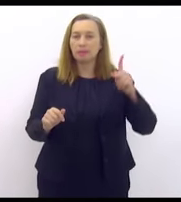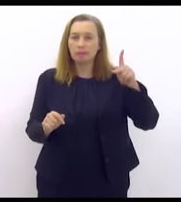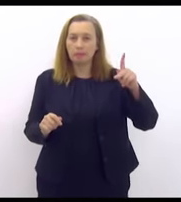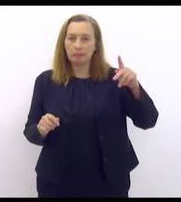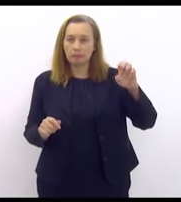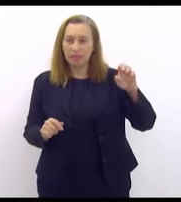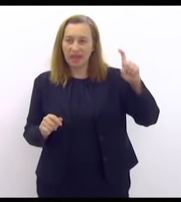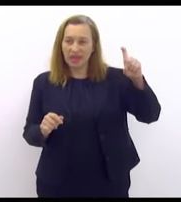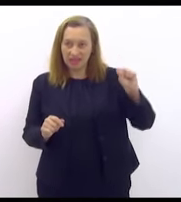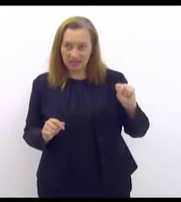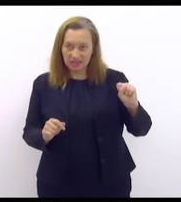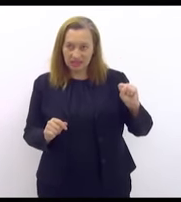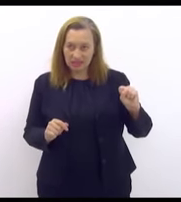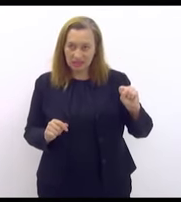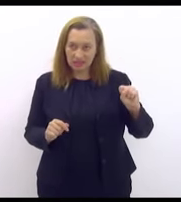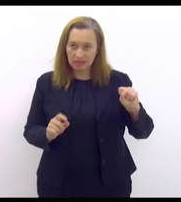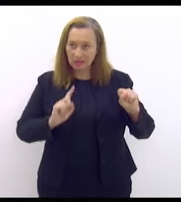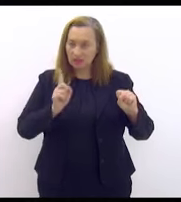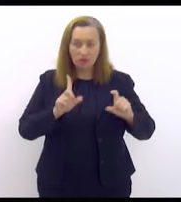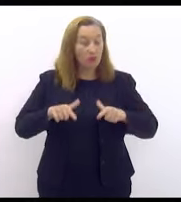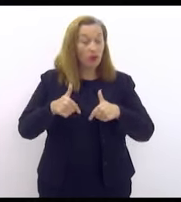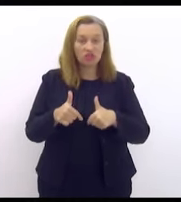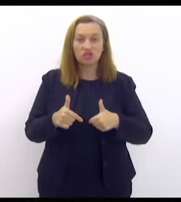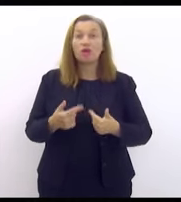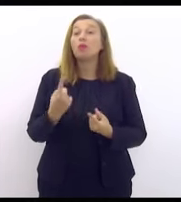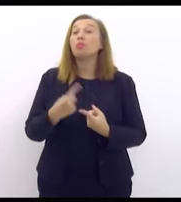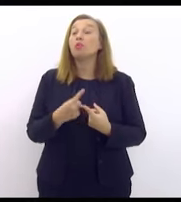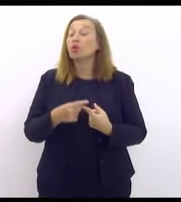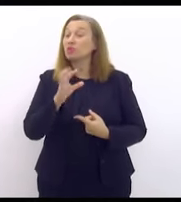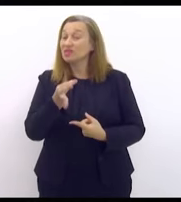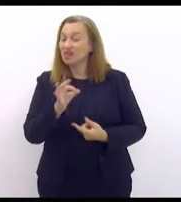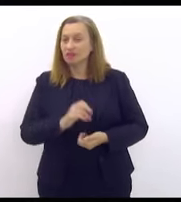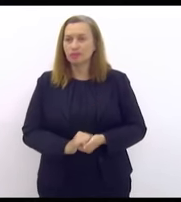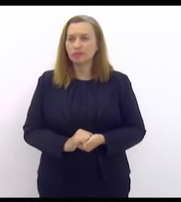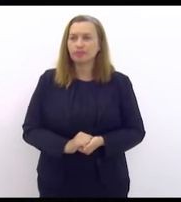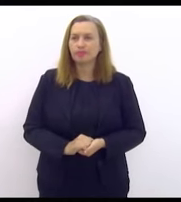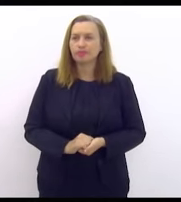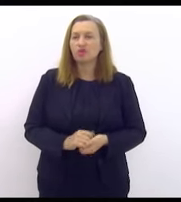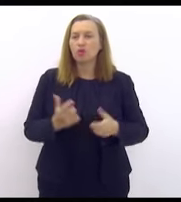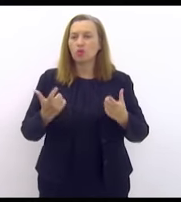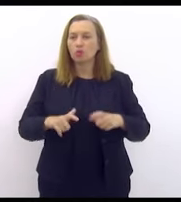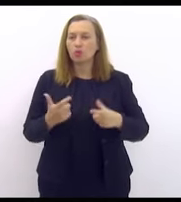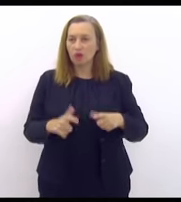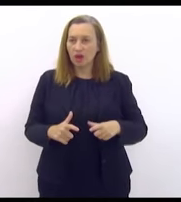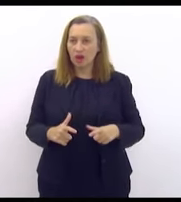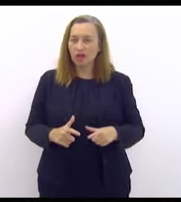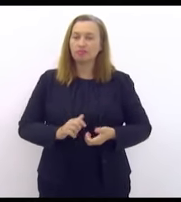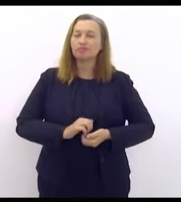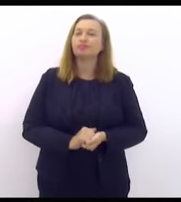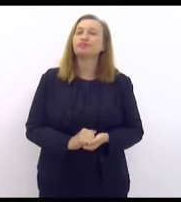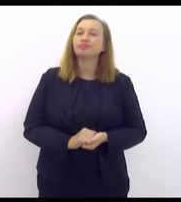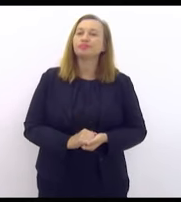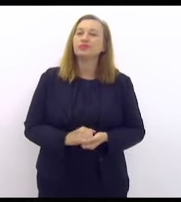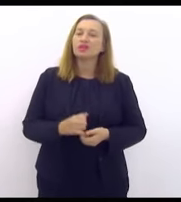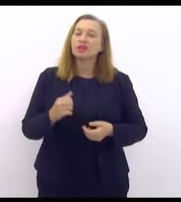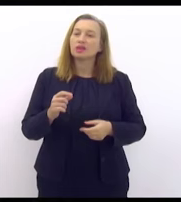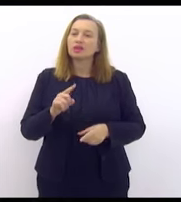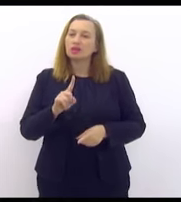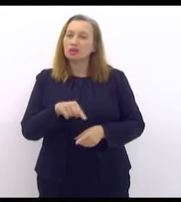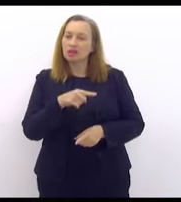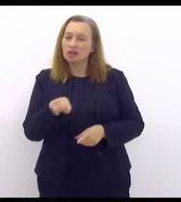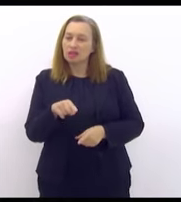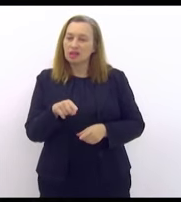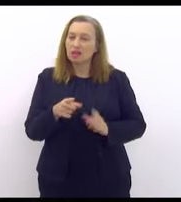se tornar peça de ficção. Porque é óbvio que em um ambiente de recessão, a primeira coisa a ser cortada são os